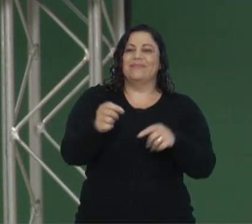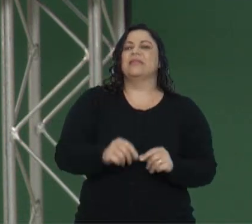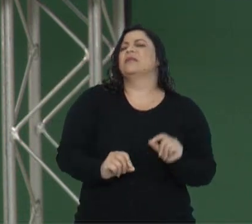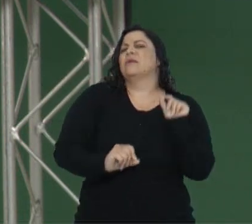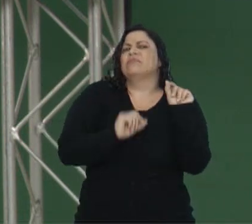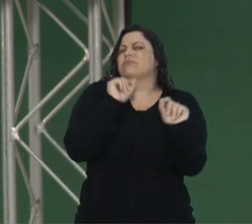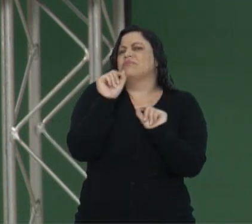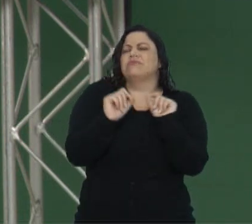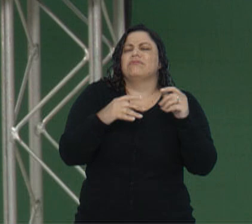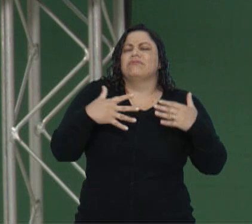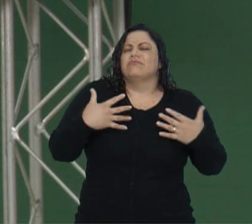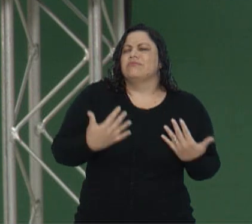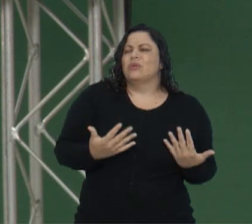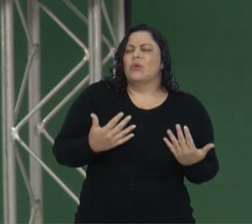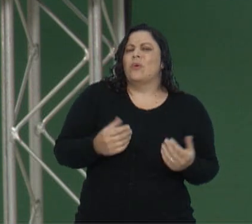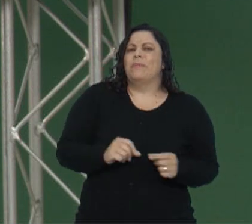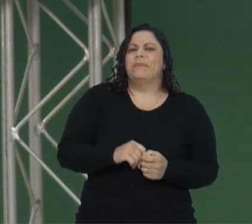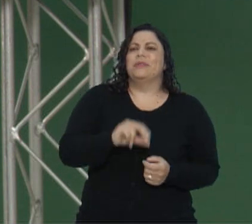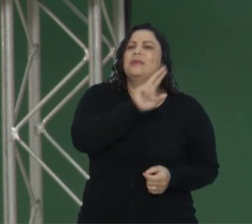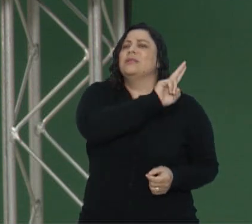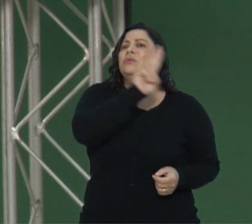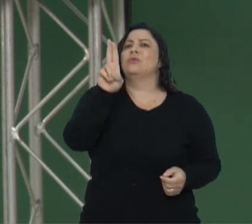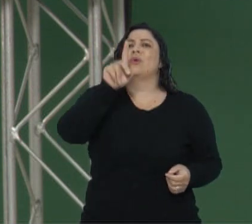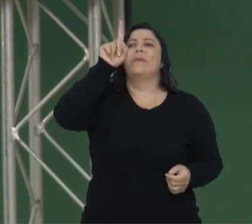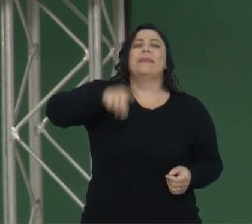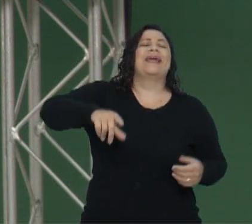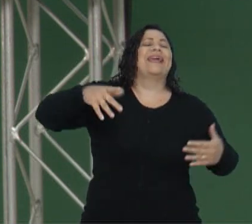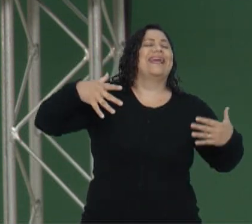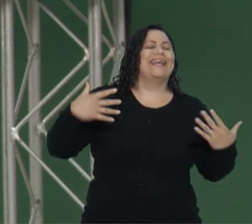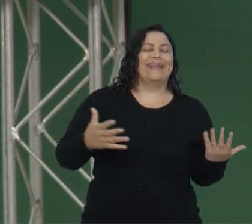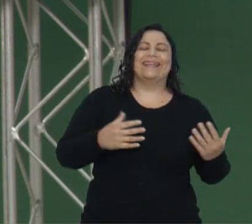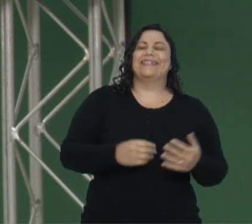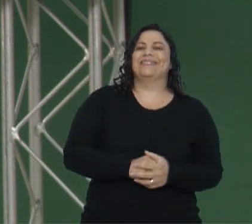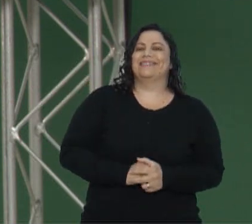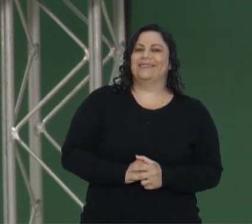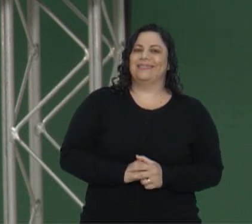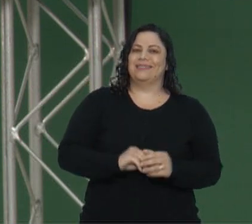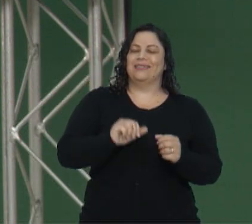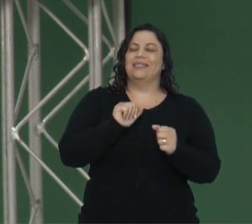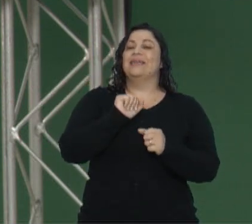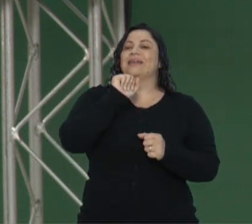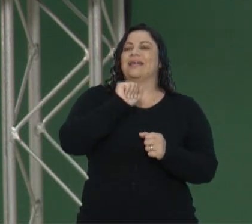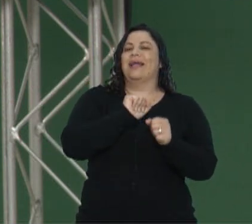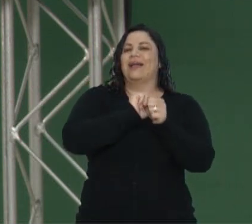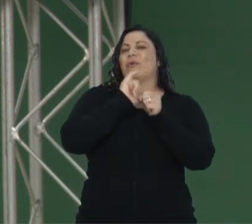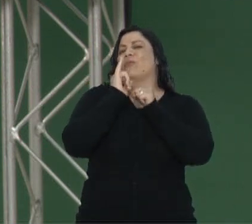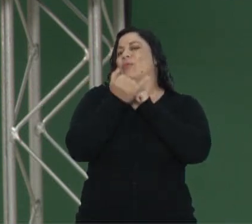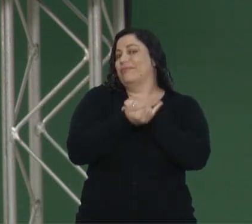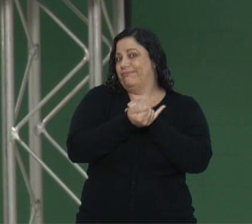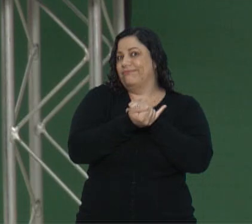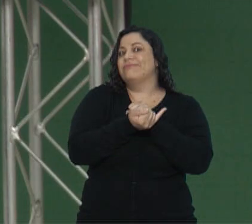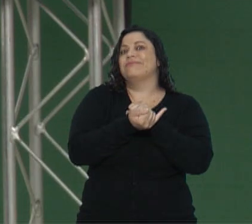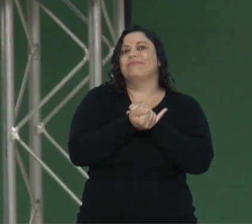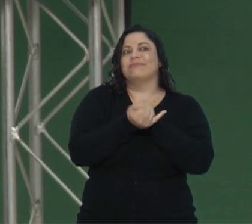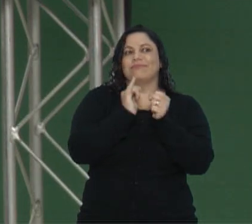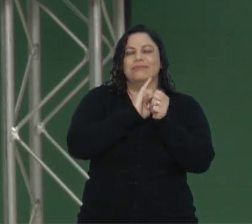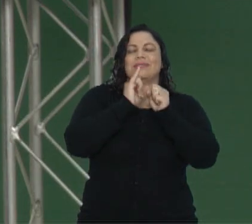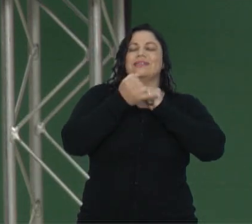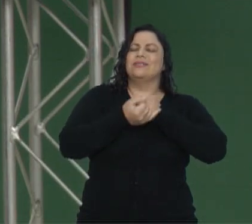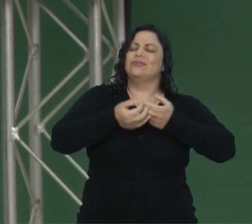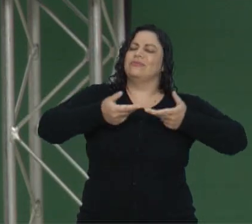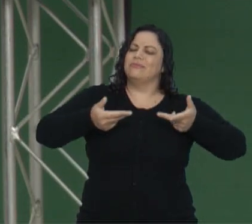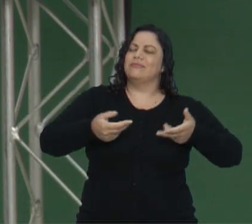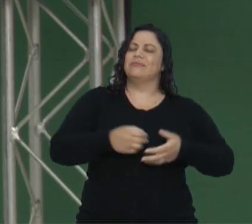Que classe é essa? Que nome é esse? É um adjetivo, não é isso? Traz uma qualidade da vitória. Então, veja,